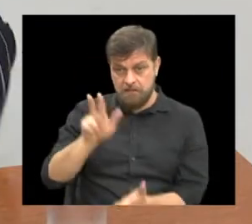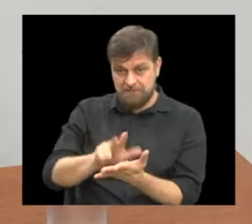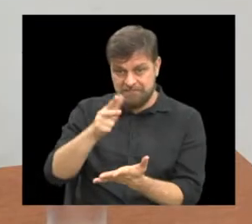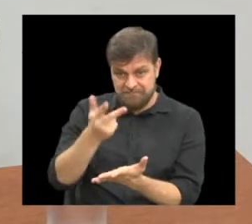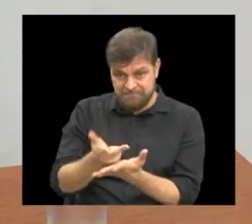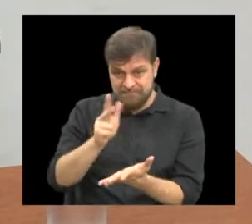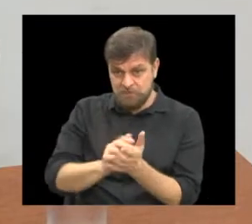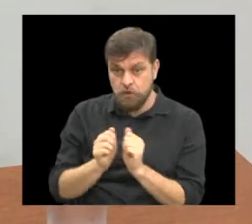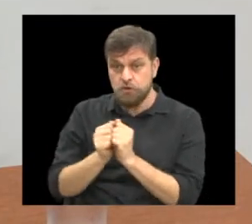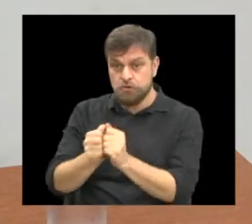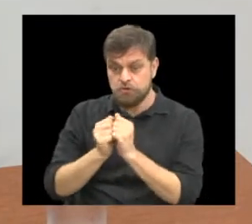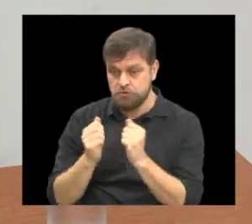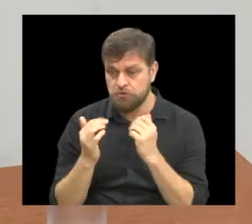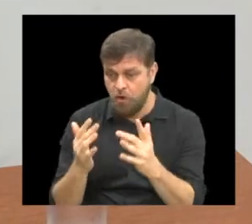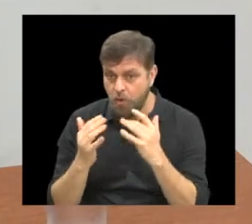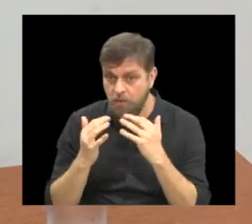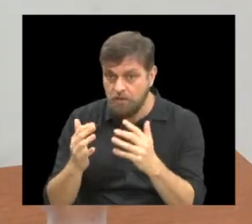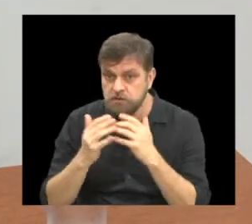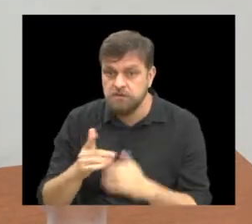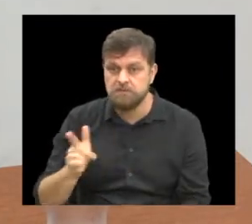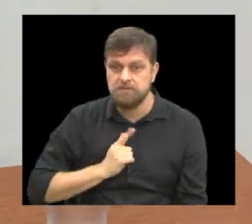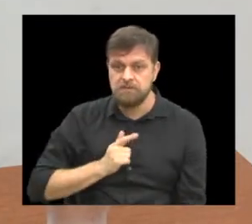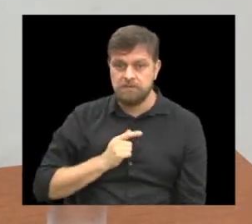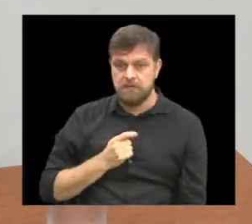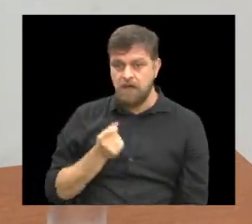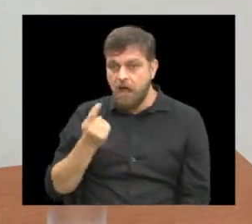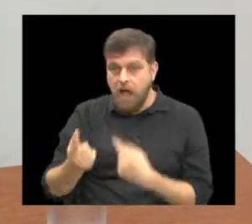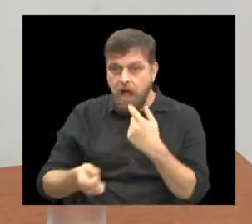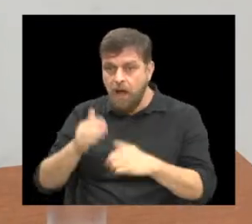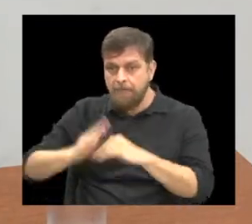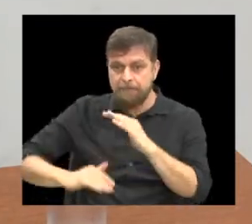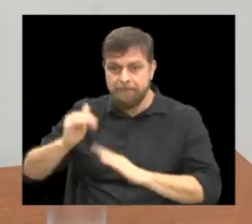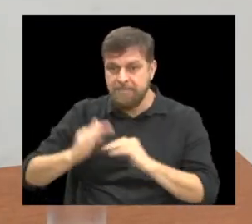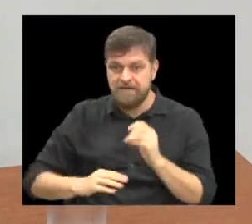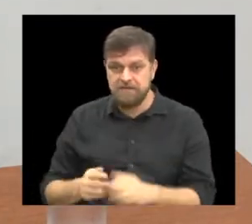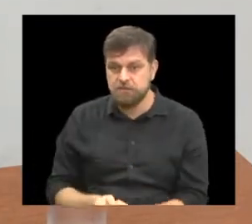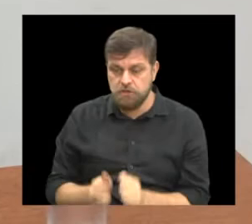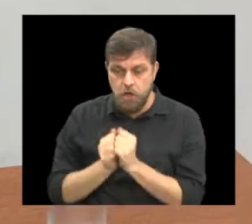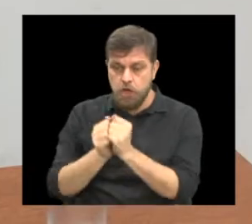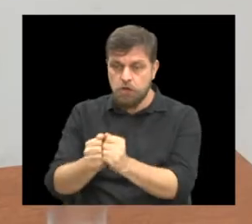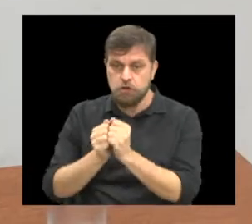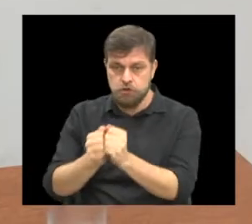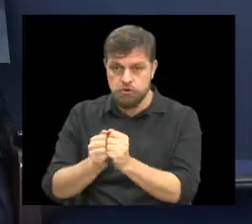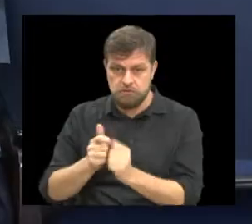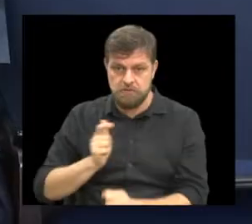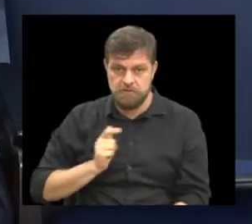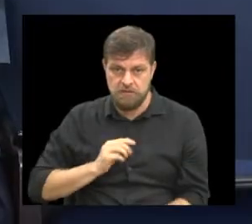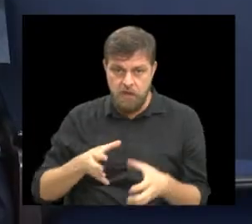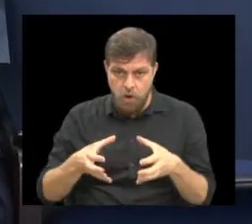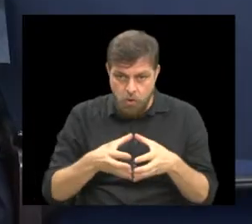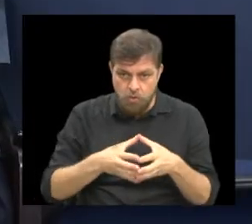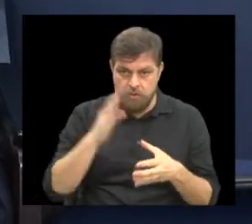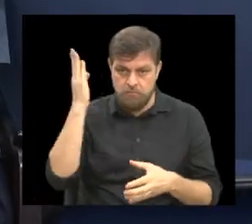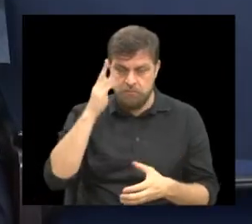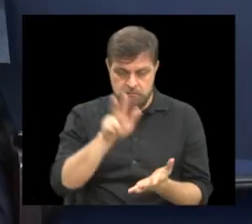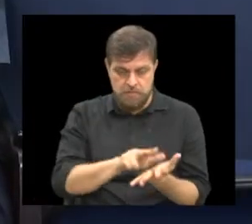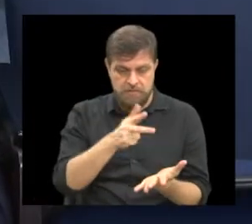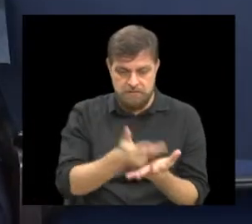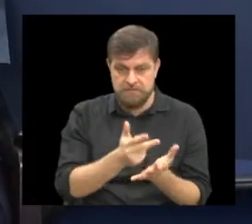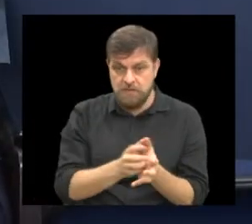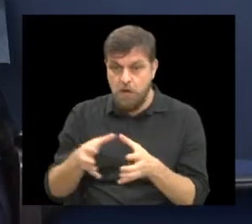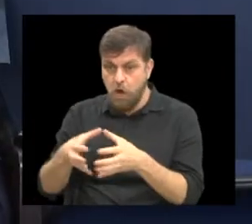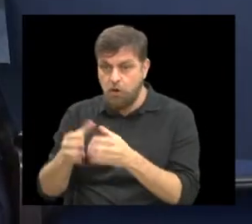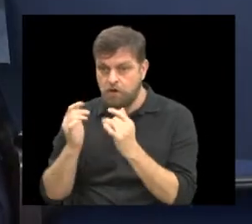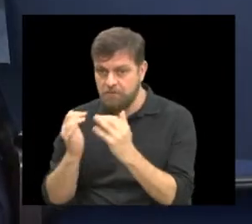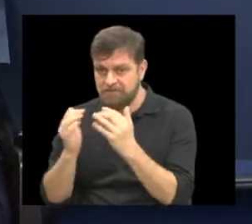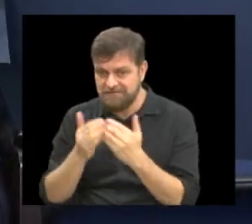caminhar junto com o autismo, que em alguns lugares as ações, elas são feitas juntas, a equipe da epilepsia e o pessoal do autismo. A gente tem